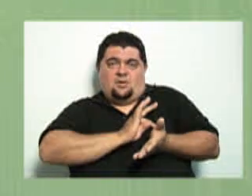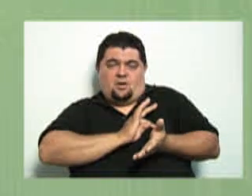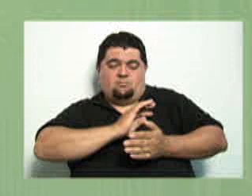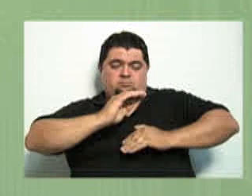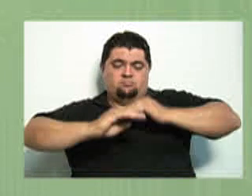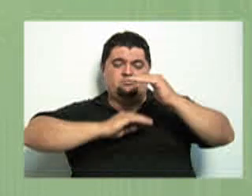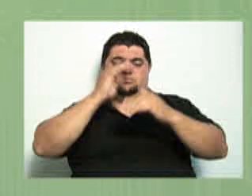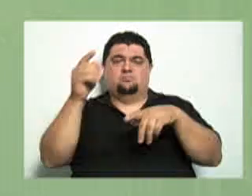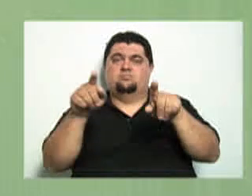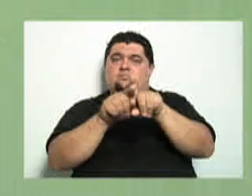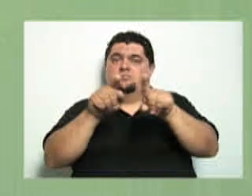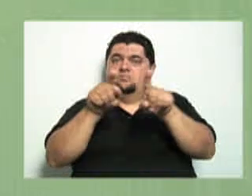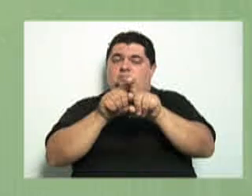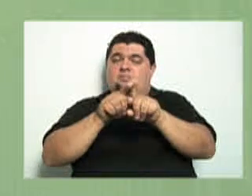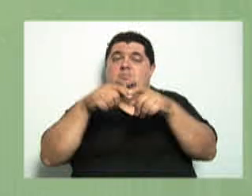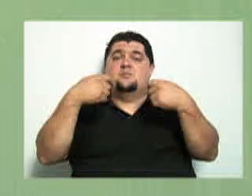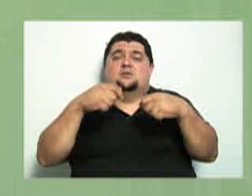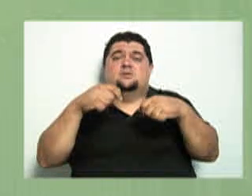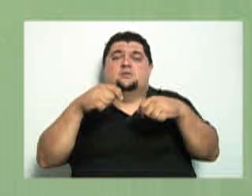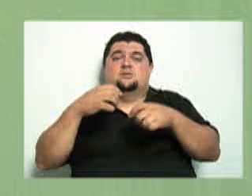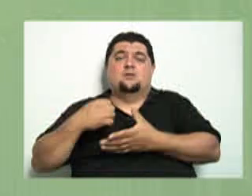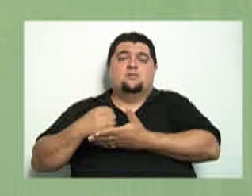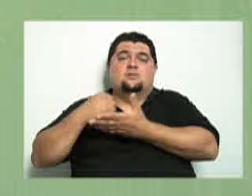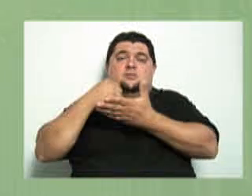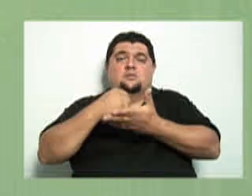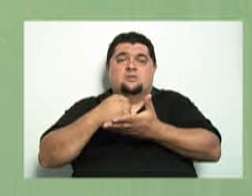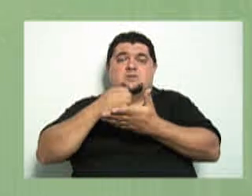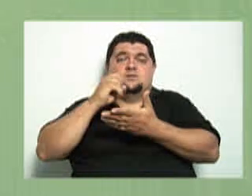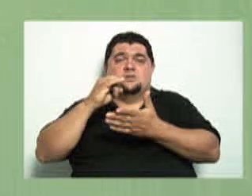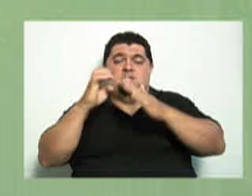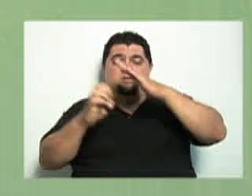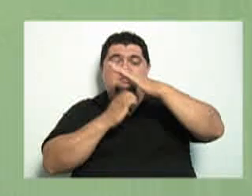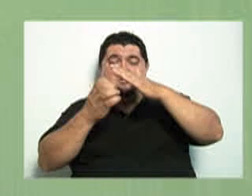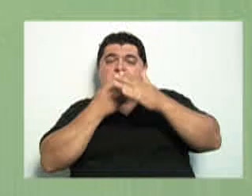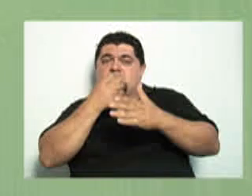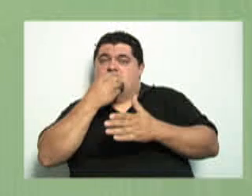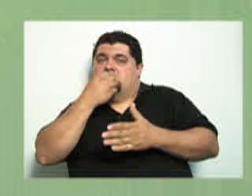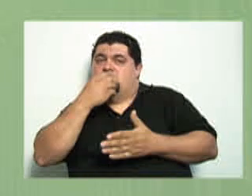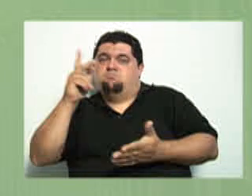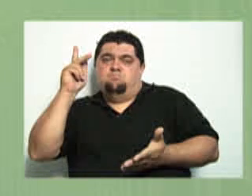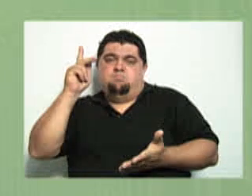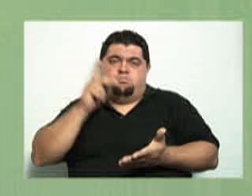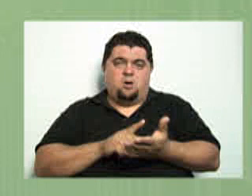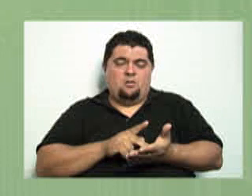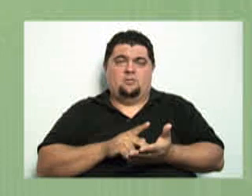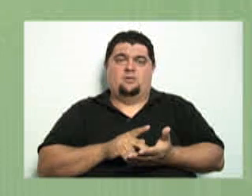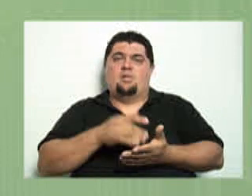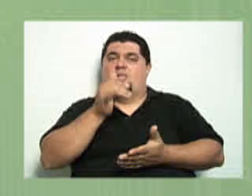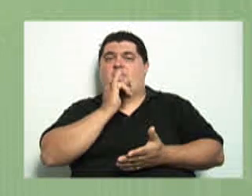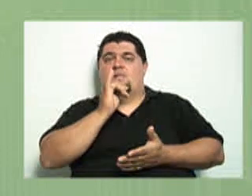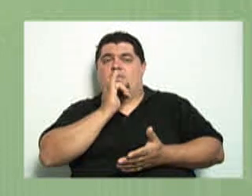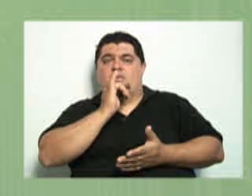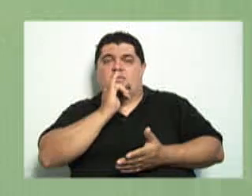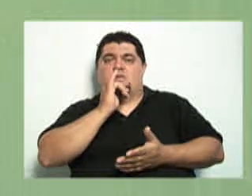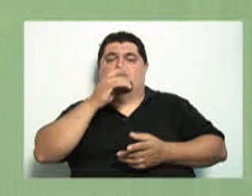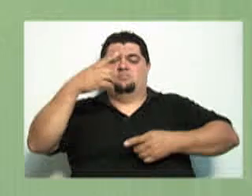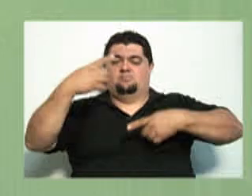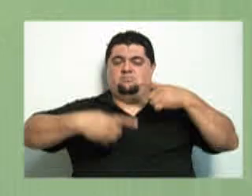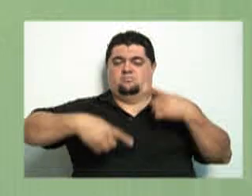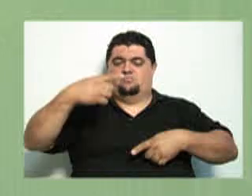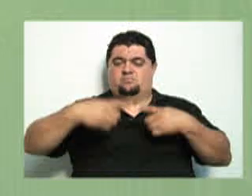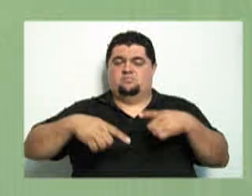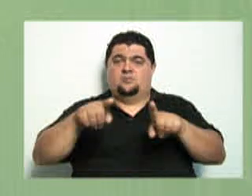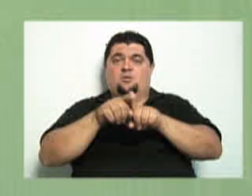vez, dependem, em geral, da qualidade das instituições formais, por exemplo, as políticas e